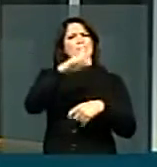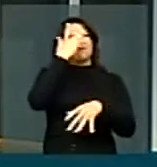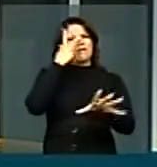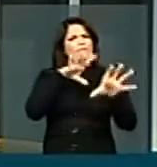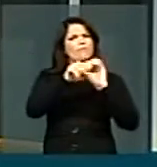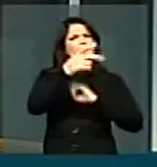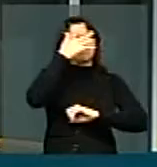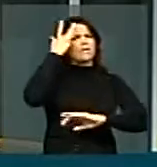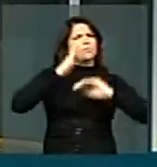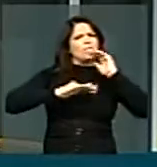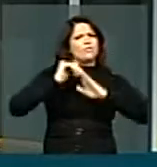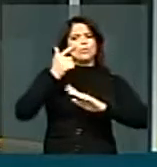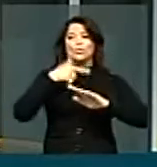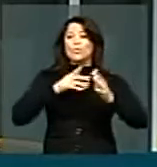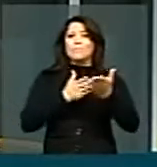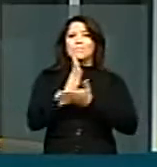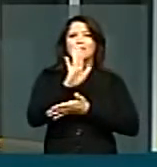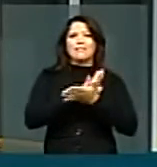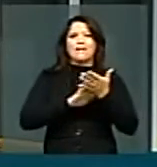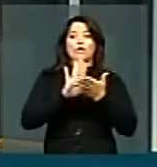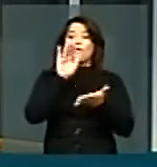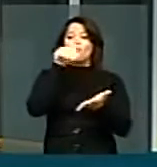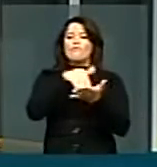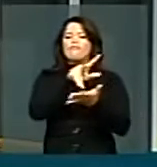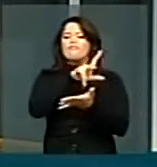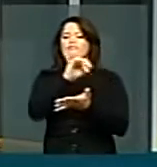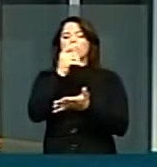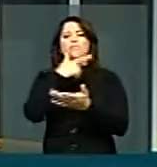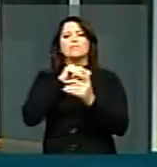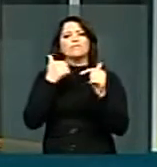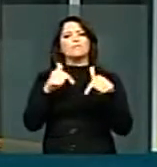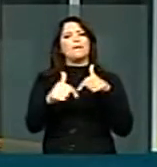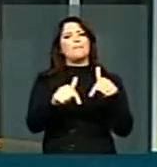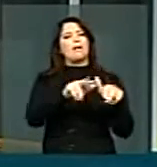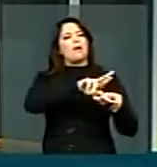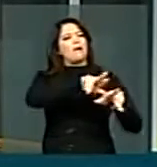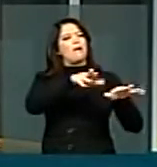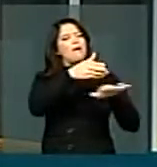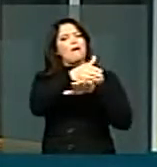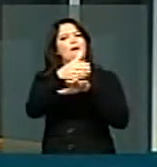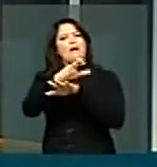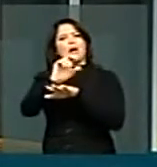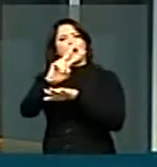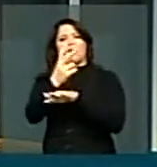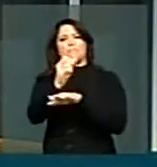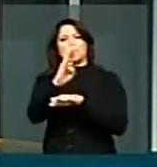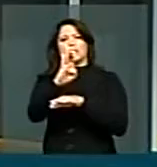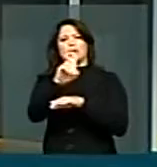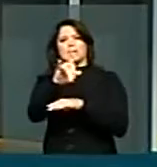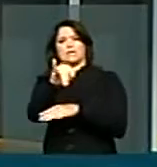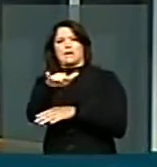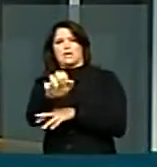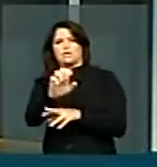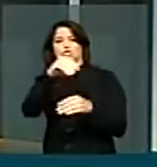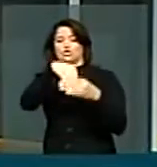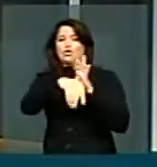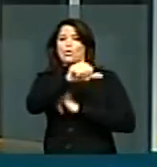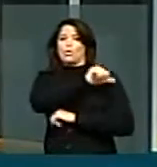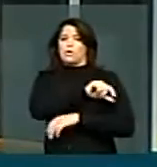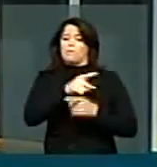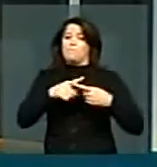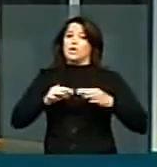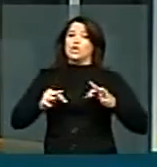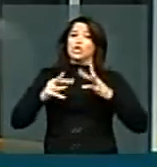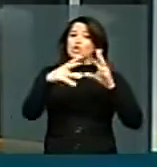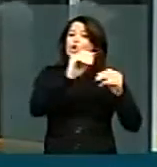de seus profissionais, que no final das contas vão estar exercendo as mais diversas habilidades, não só no estado do Rio de Janeiro, como em